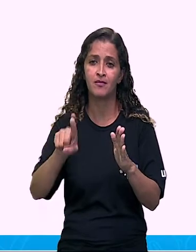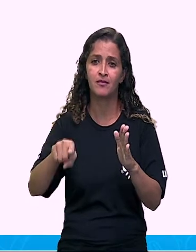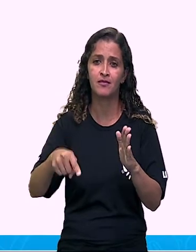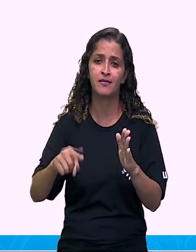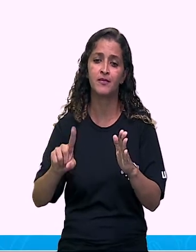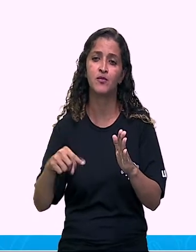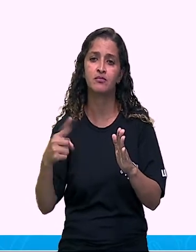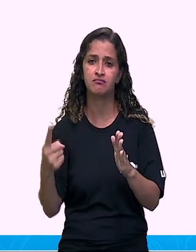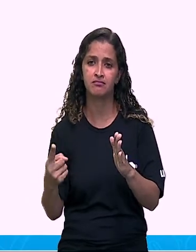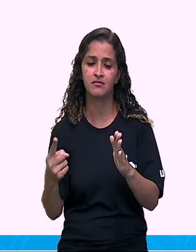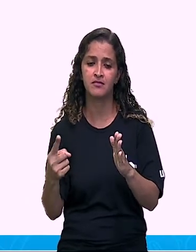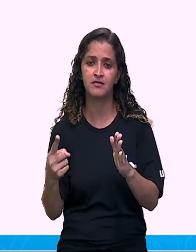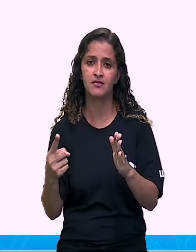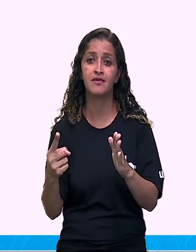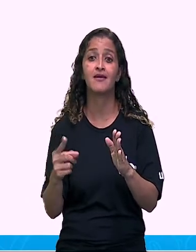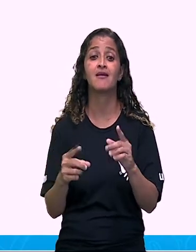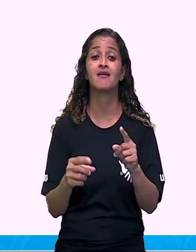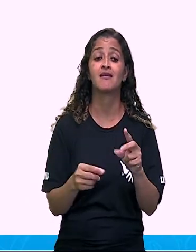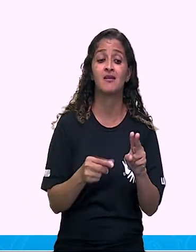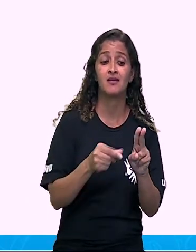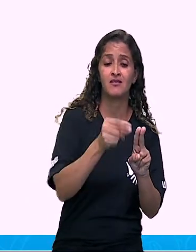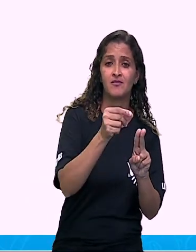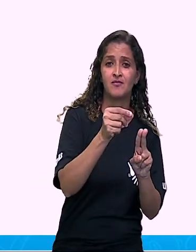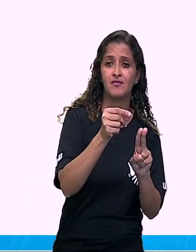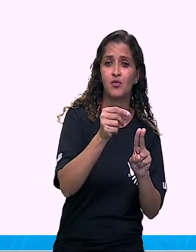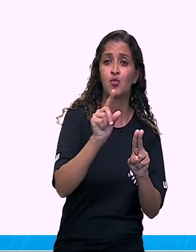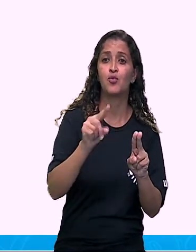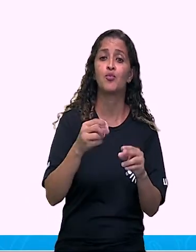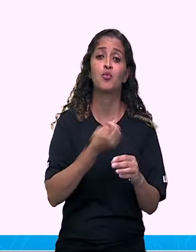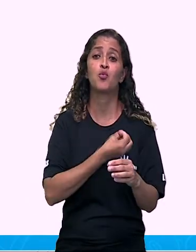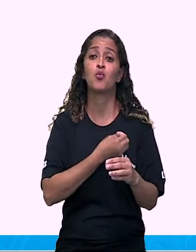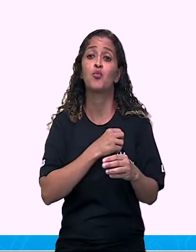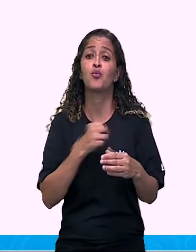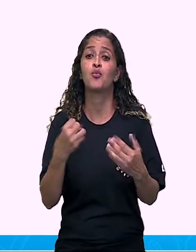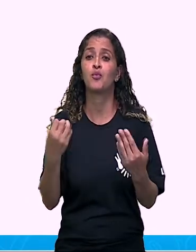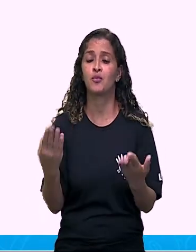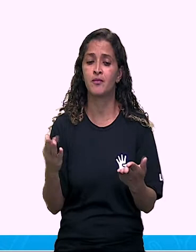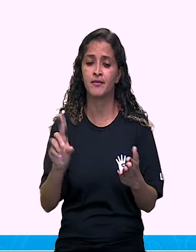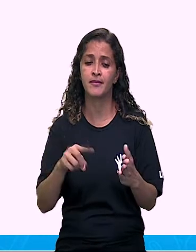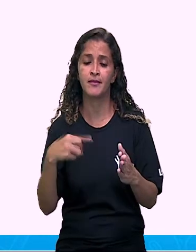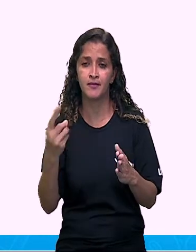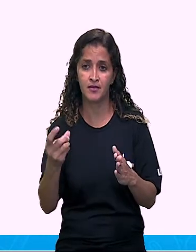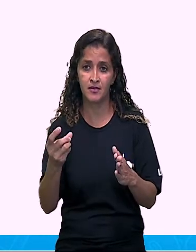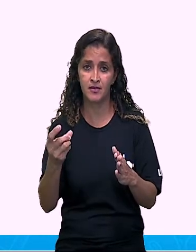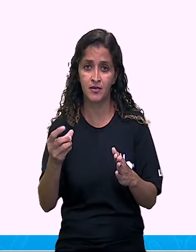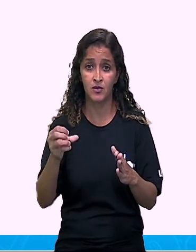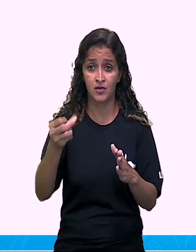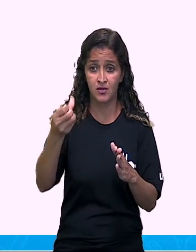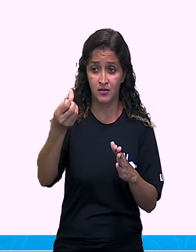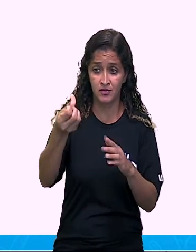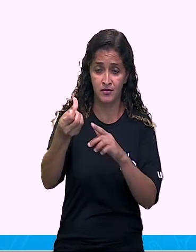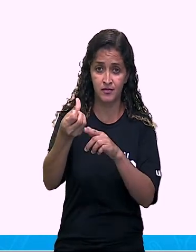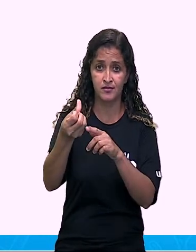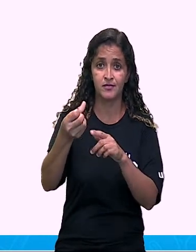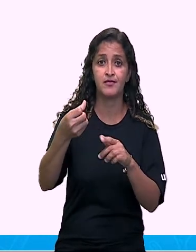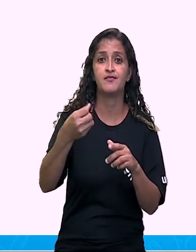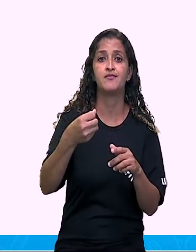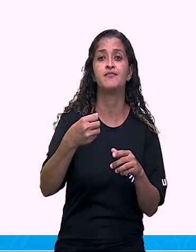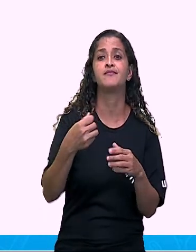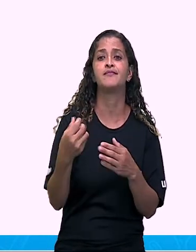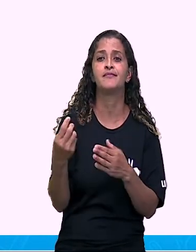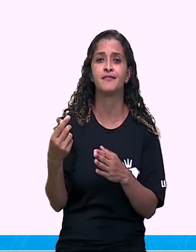unidade? A dezena. E qual que é o número que veio ali depois do 6? É o número 2. Então,